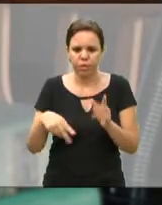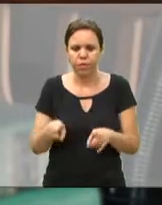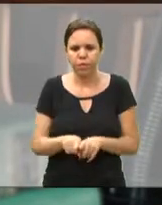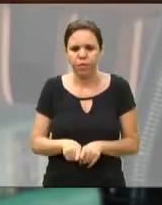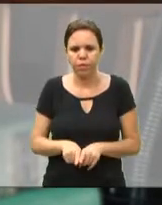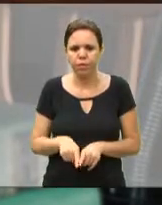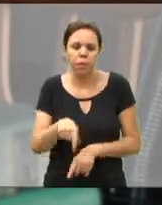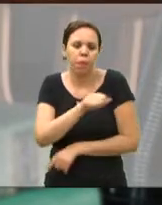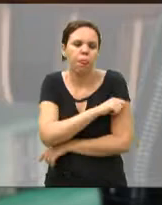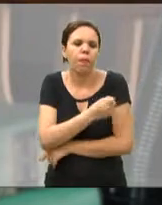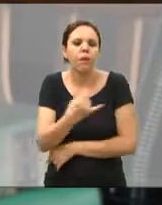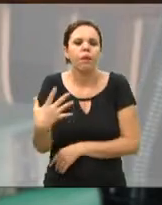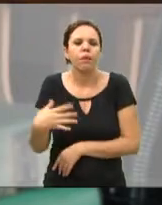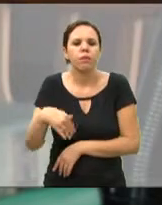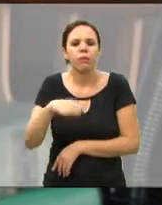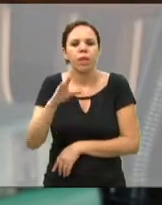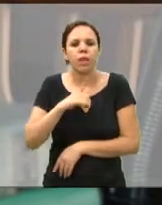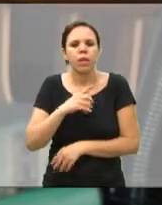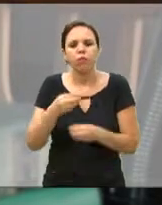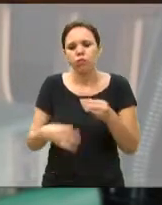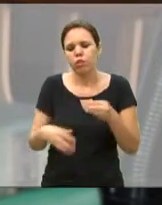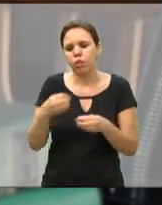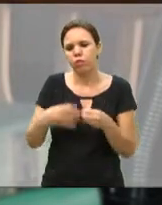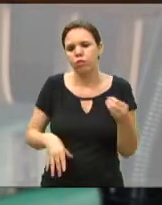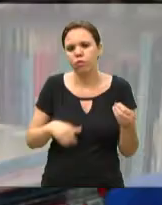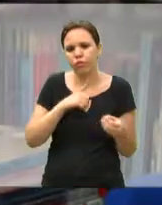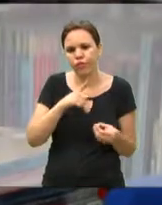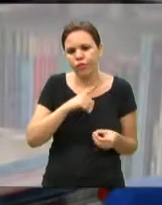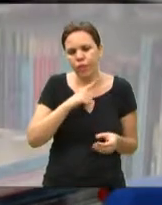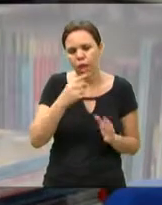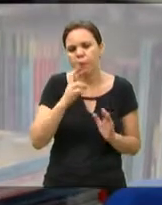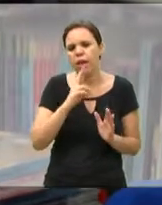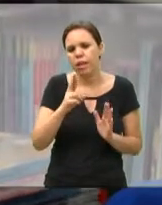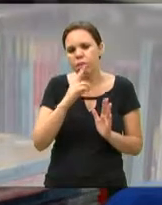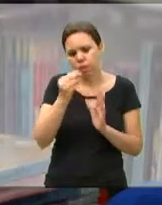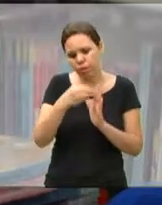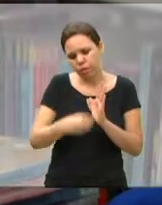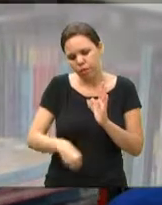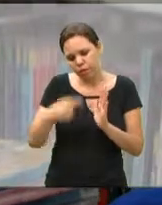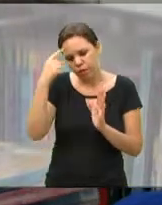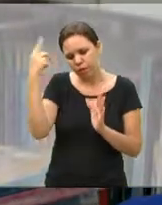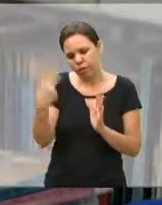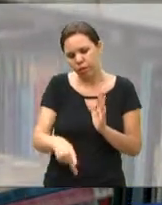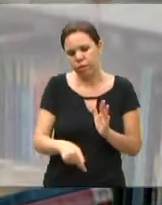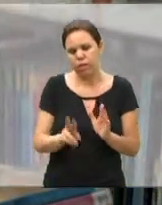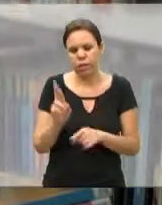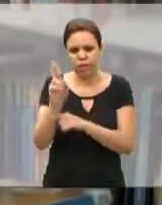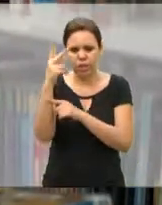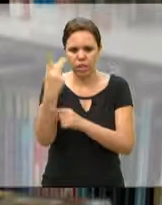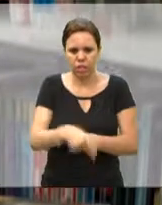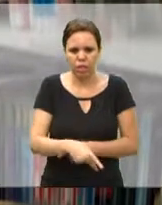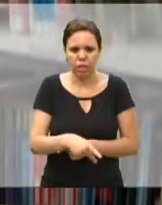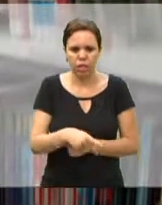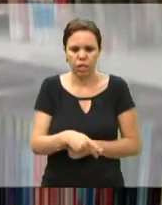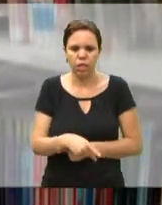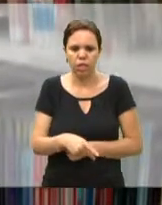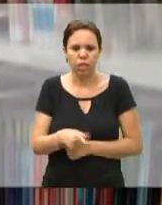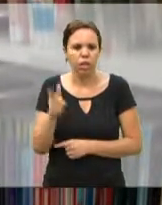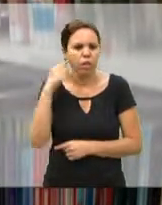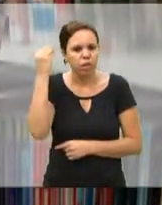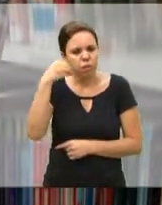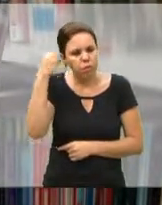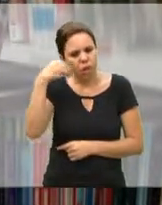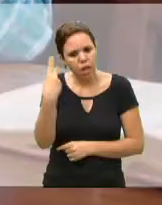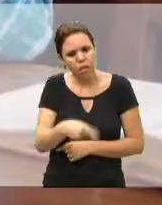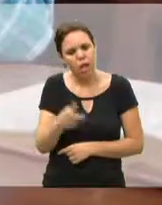Né? Então, assim, esse aluno, quanto mais repertório ele tiver, melhor vai ser a escrita dele, melhor vai ser a referência dele de mundo e vivência